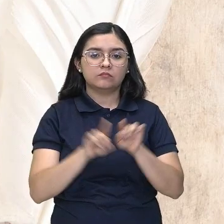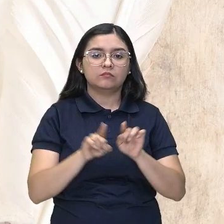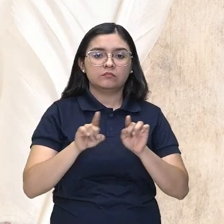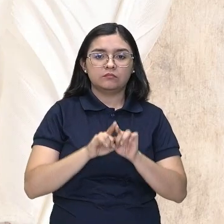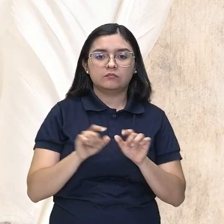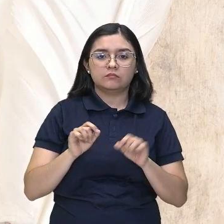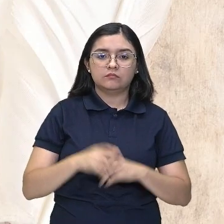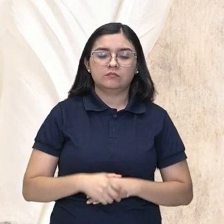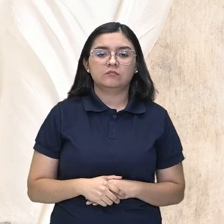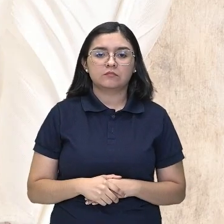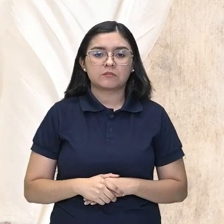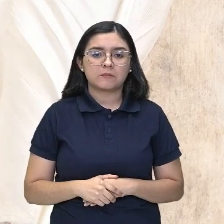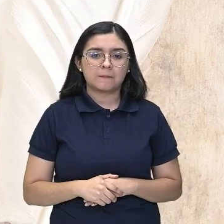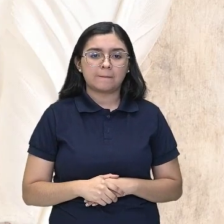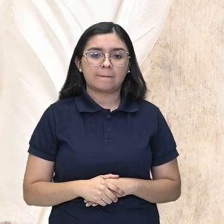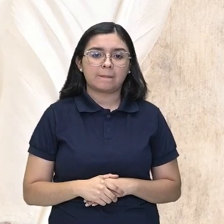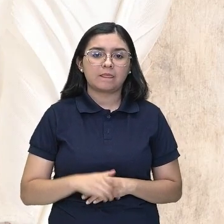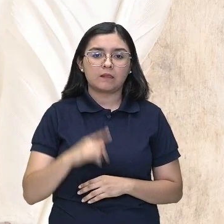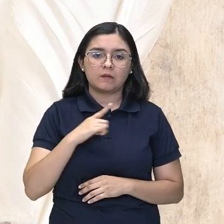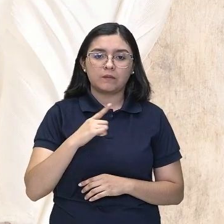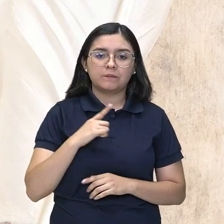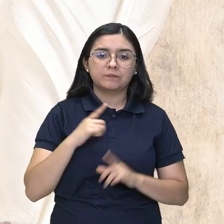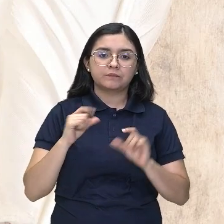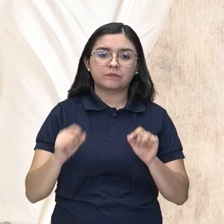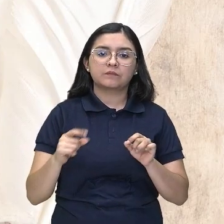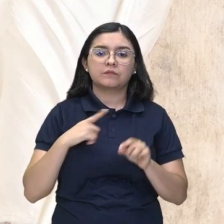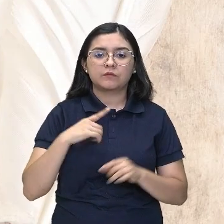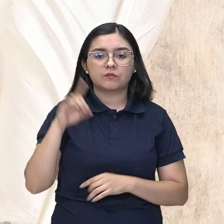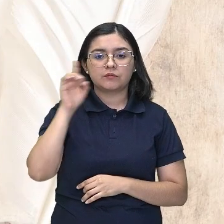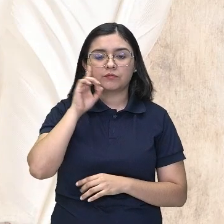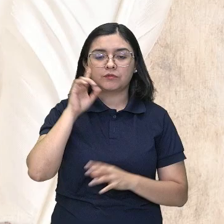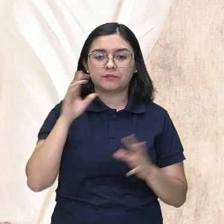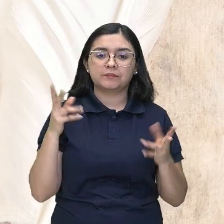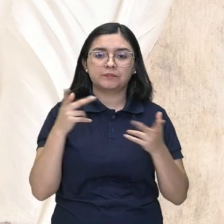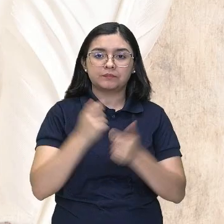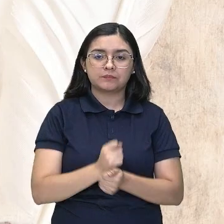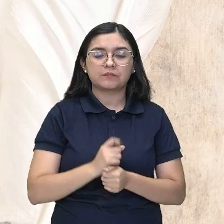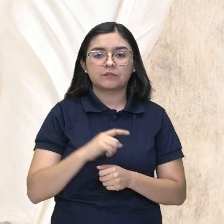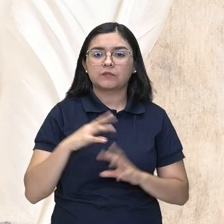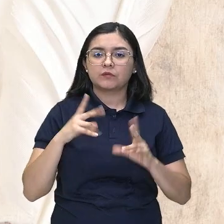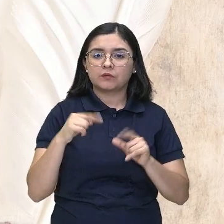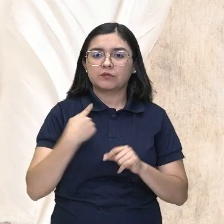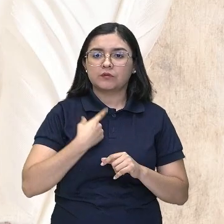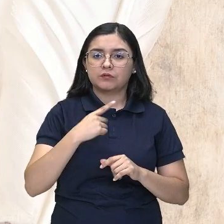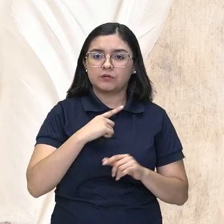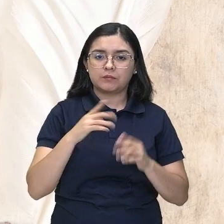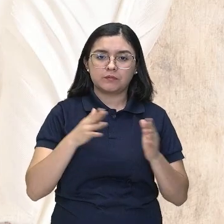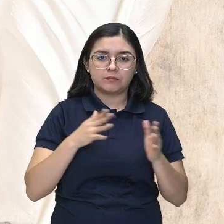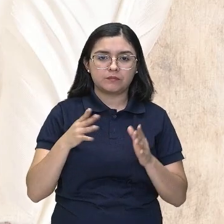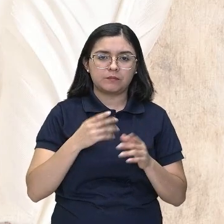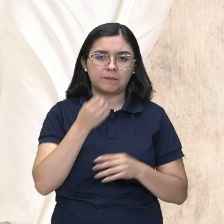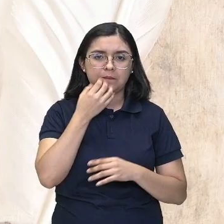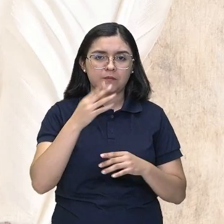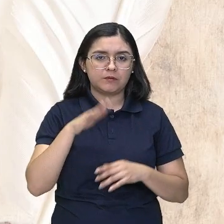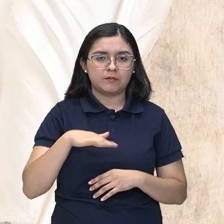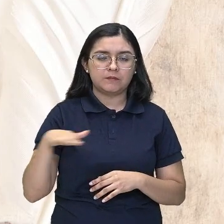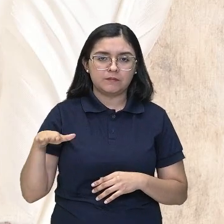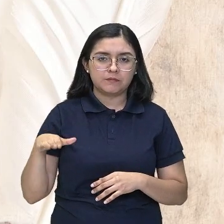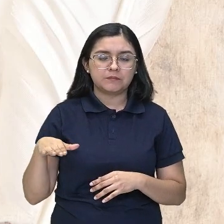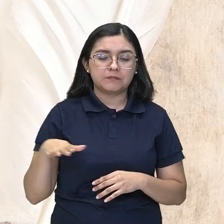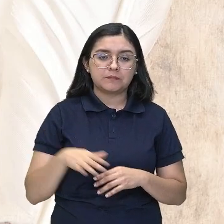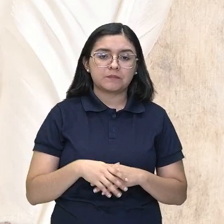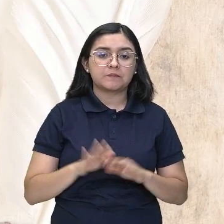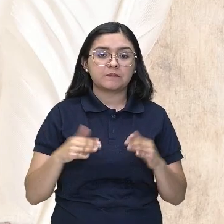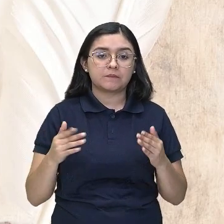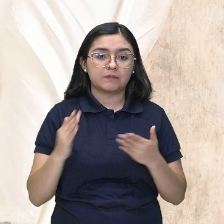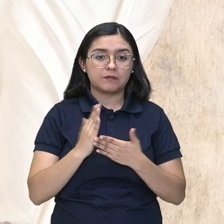minha fantasia, ou como a aurora de um formoso dia. Nem todos nós tivemos um período muito agradável na infância, né?